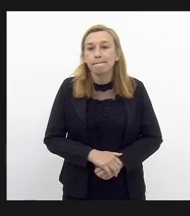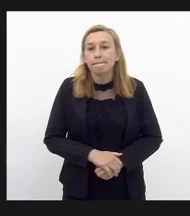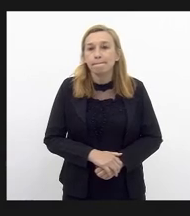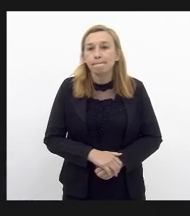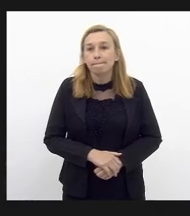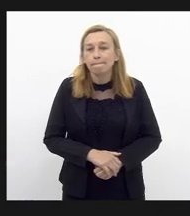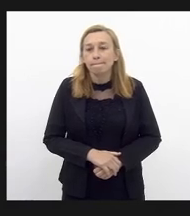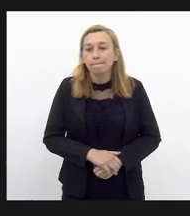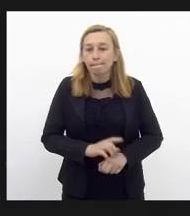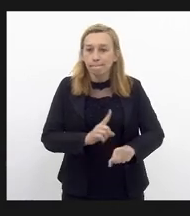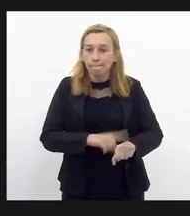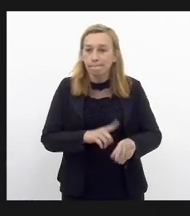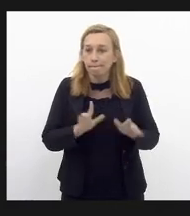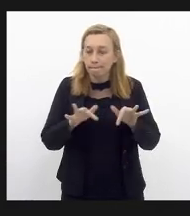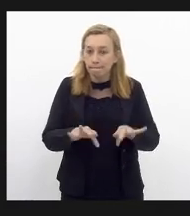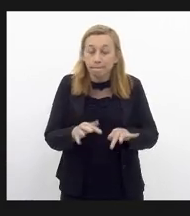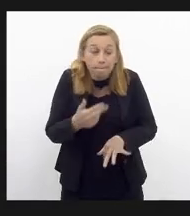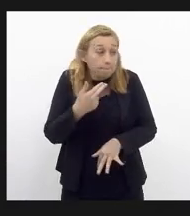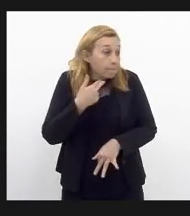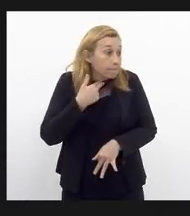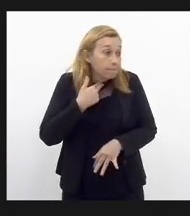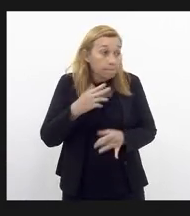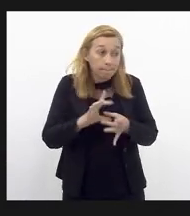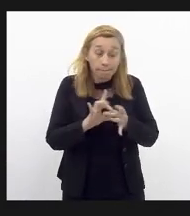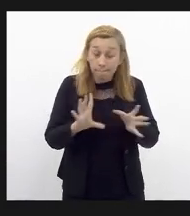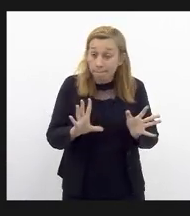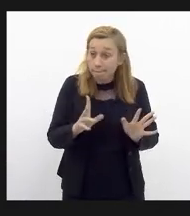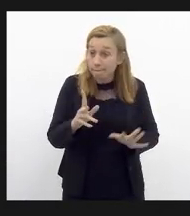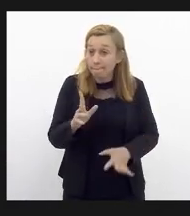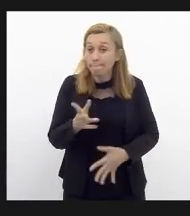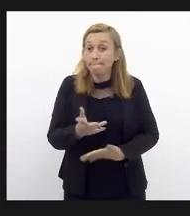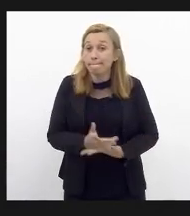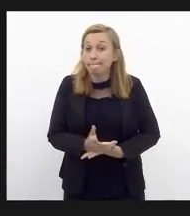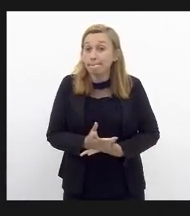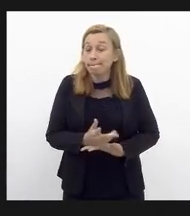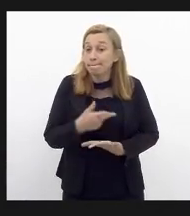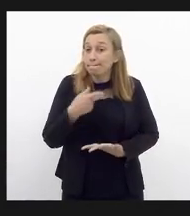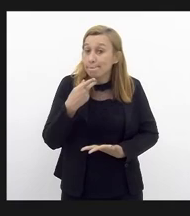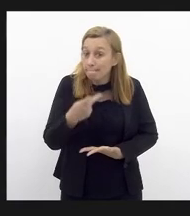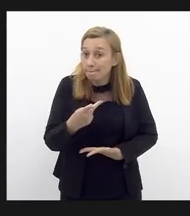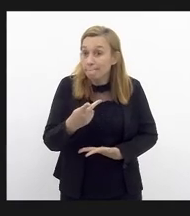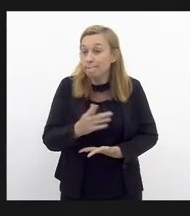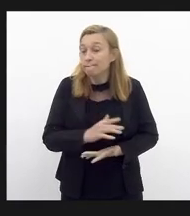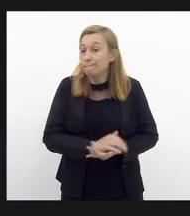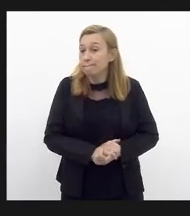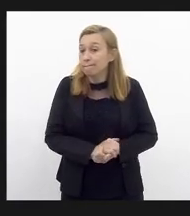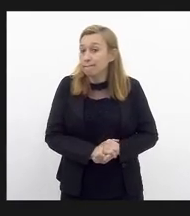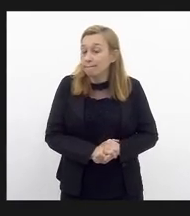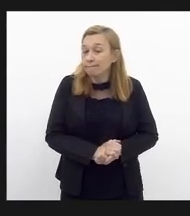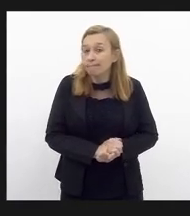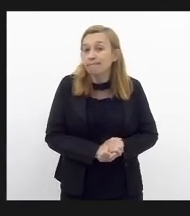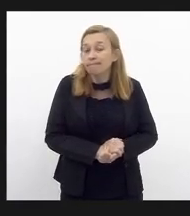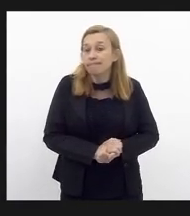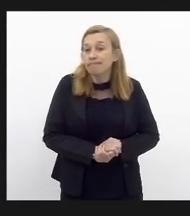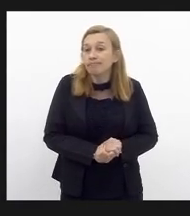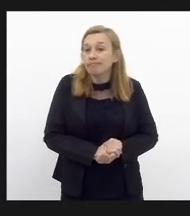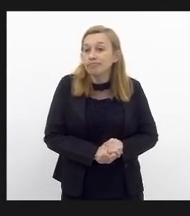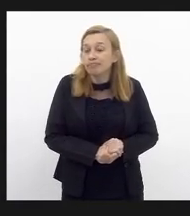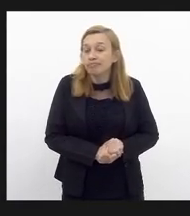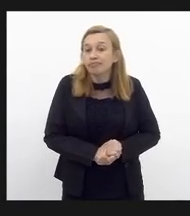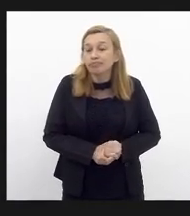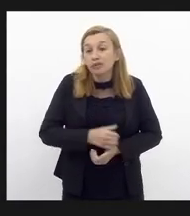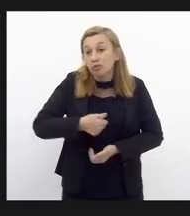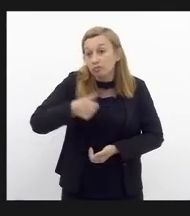nesse expediente final, mas eu não poderia deixar de estar trazendo, fazendo essa fala aqui.